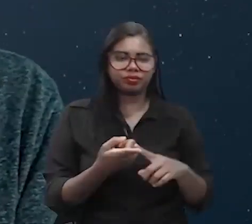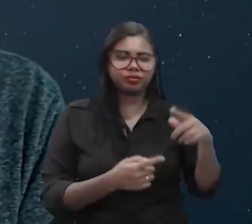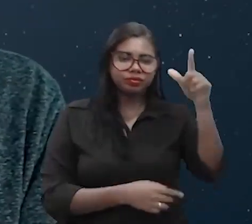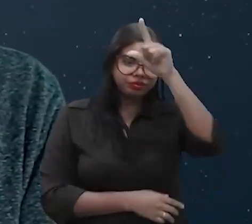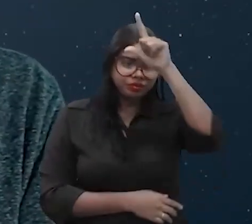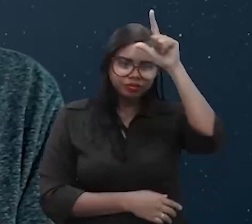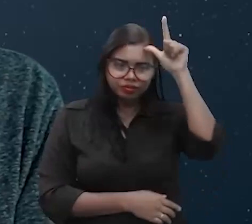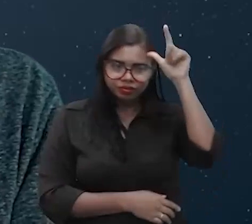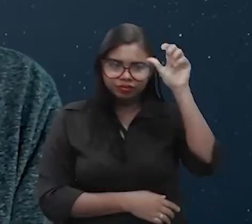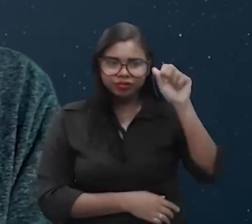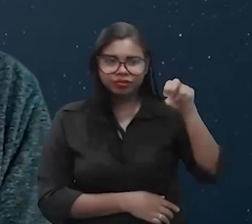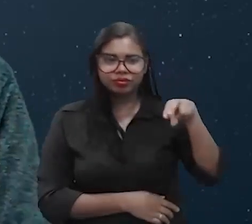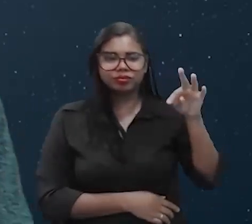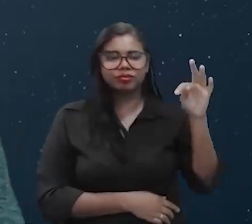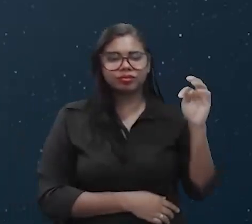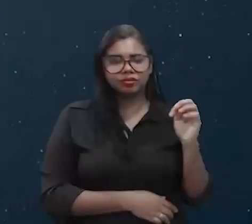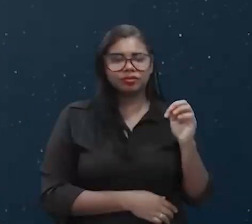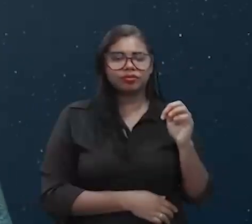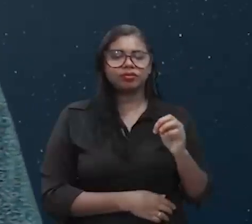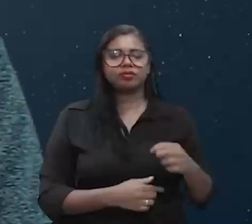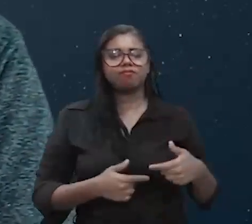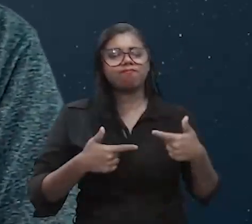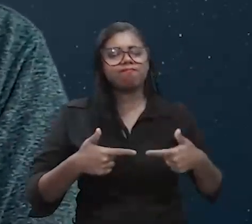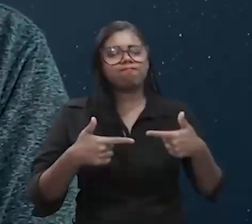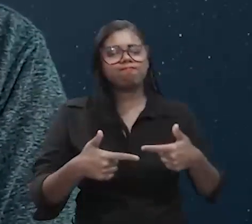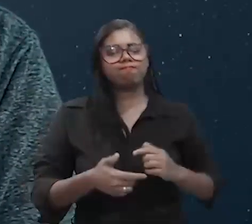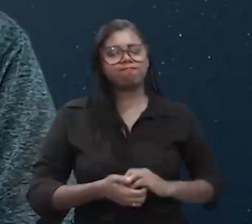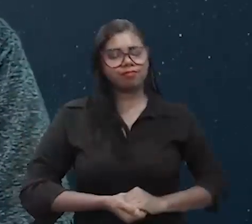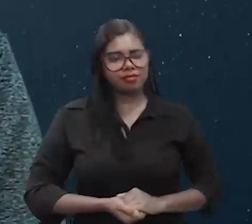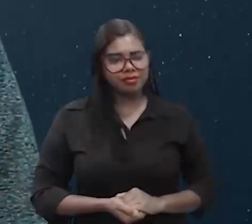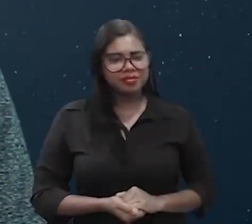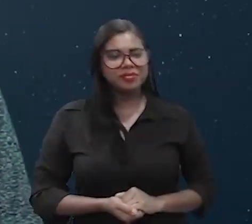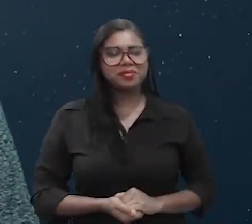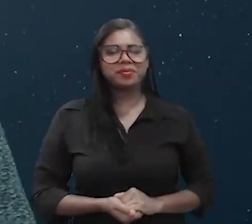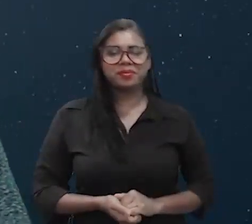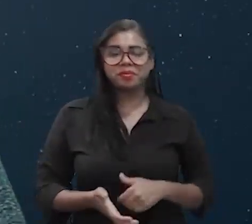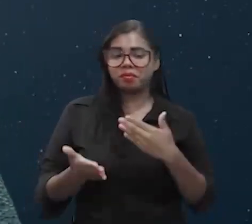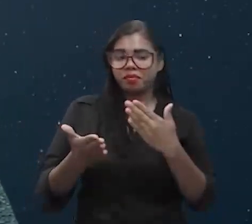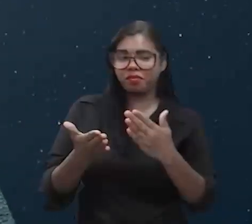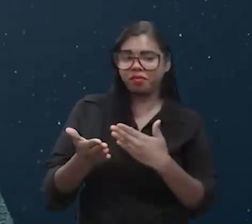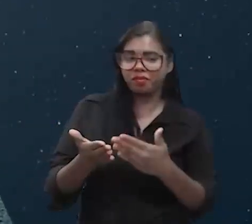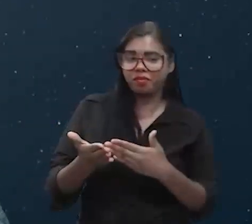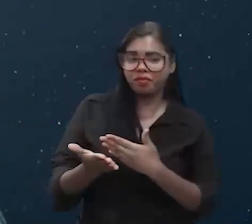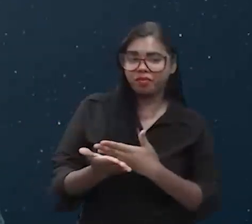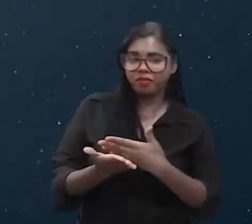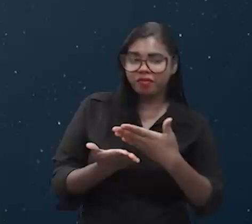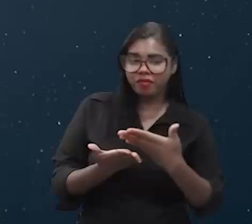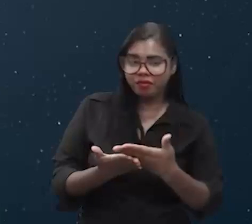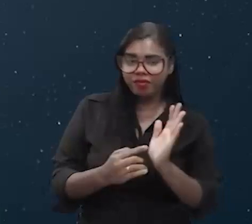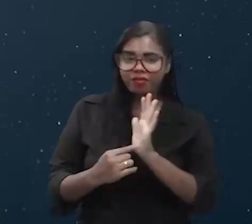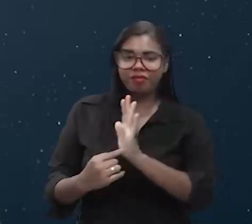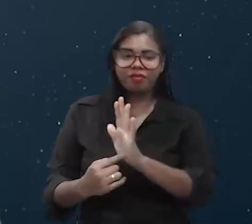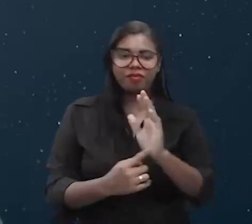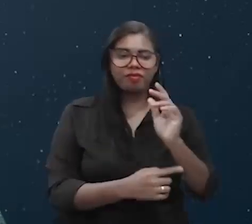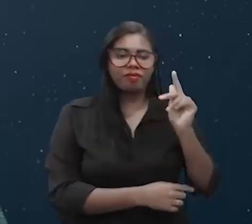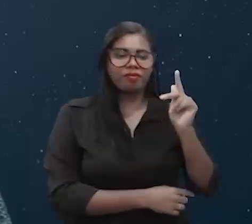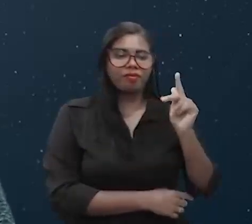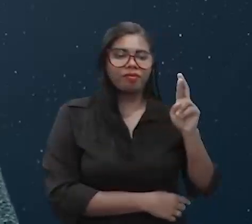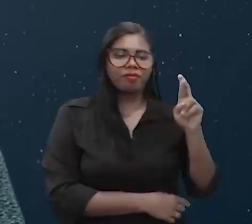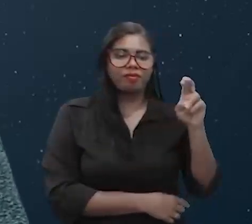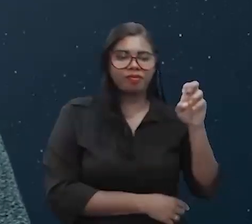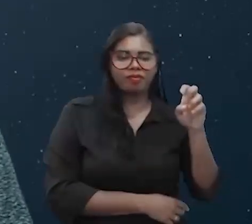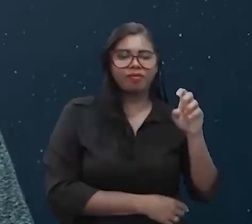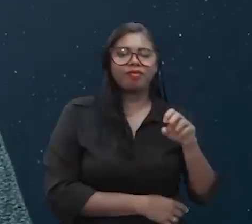dessa guerra. Tá? Então, é esta obra que marca o início do pré-modernismo no Brasil. Lembrando